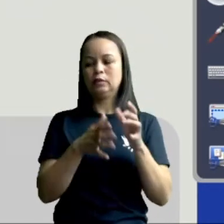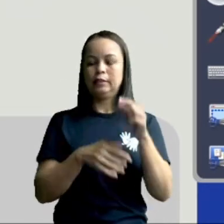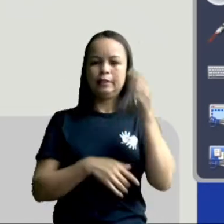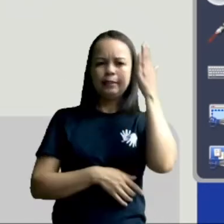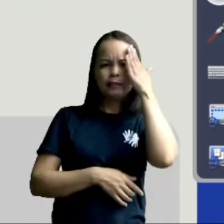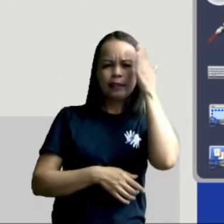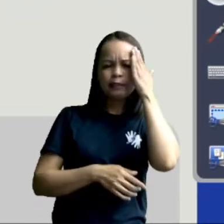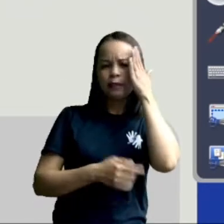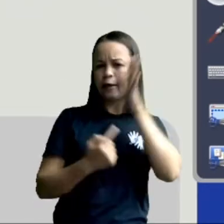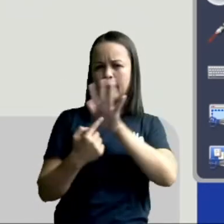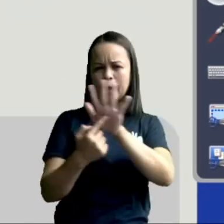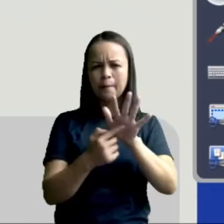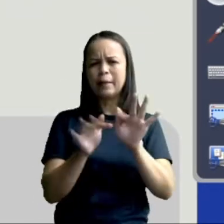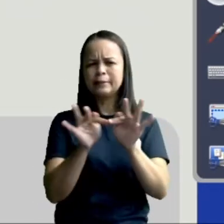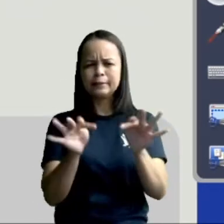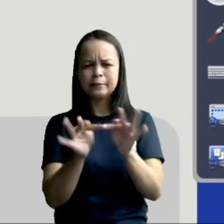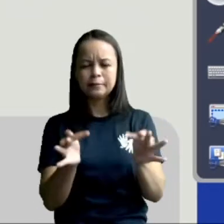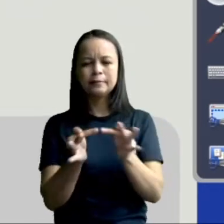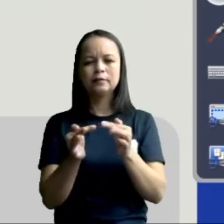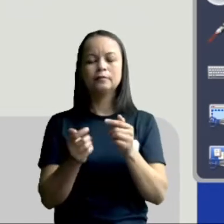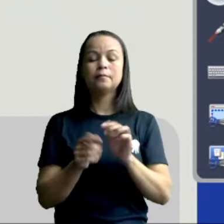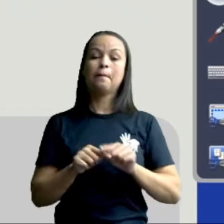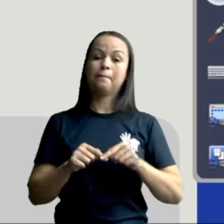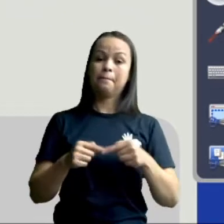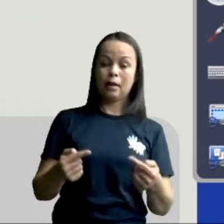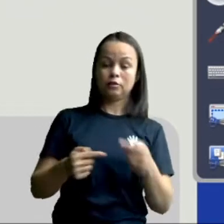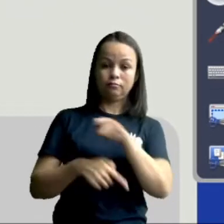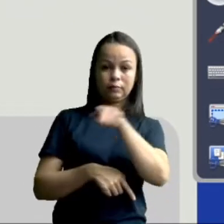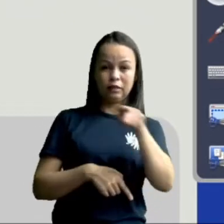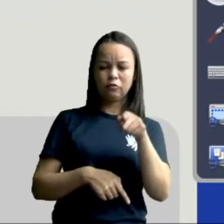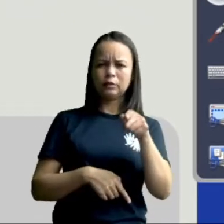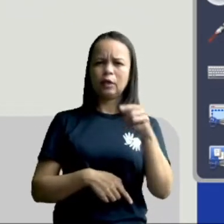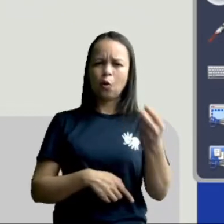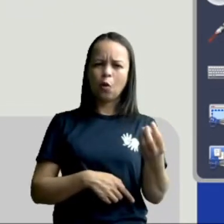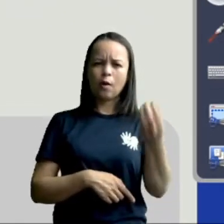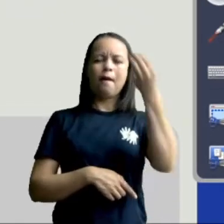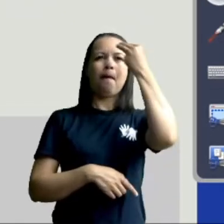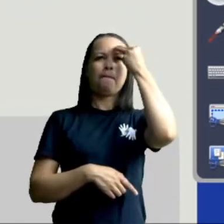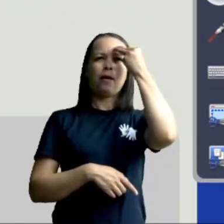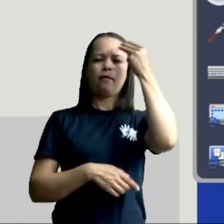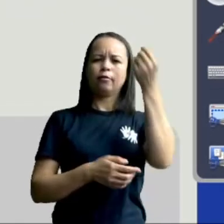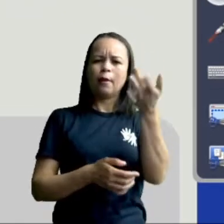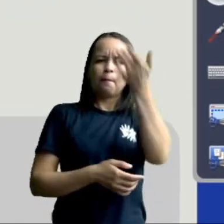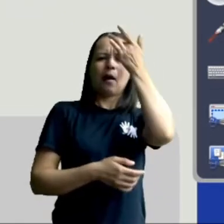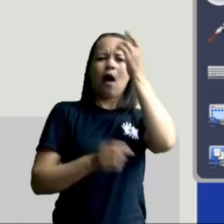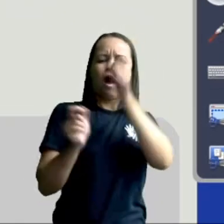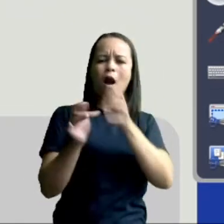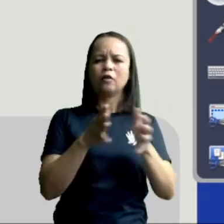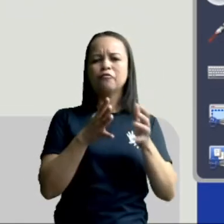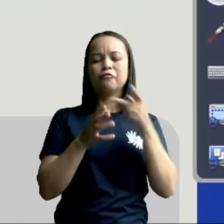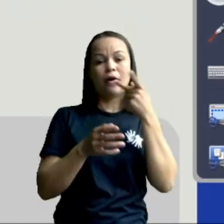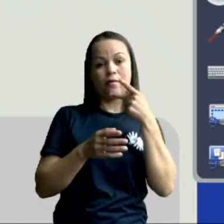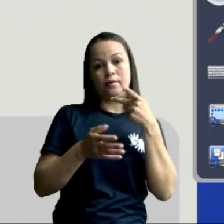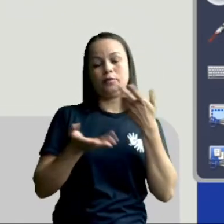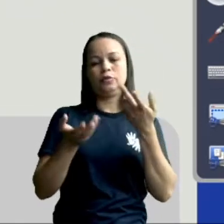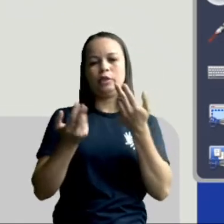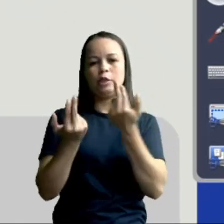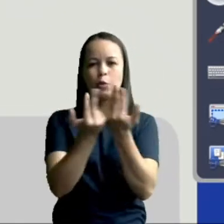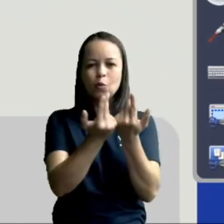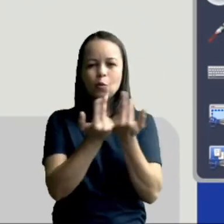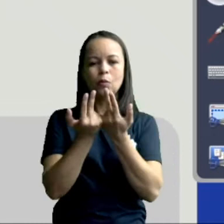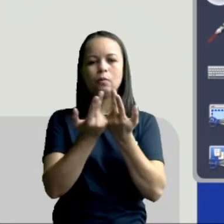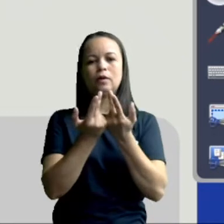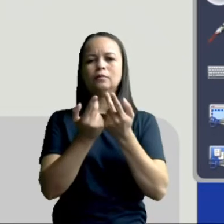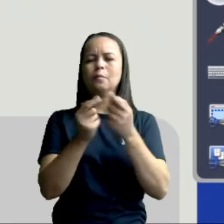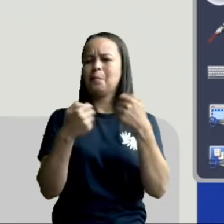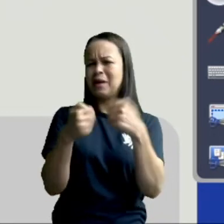óbvio, mas para vocês colocarem em mente que quando a gente fala de igualdade, a gente não